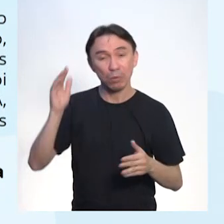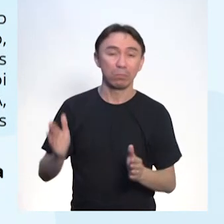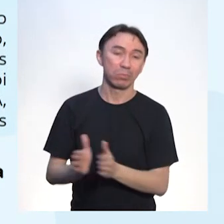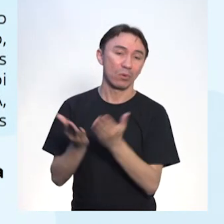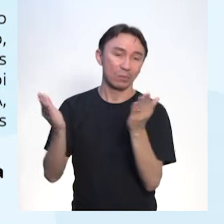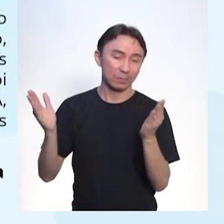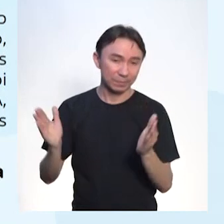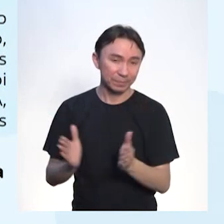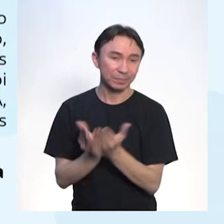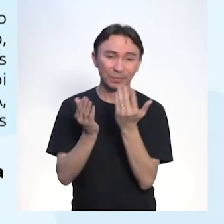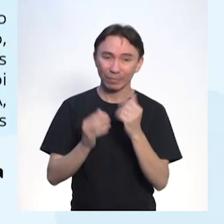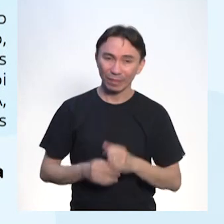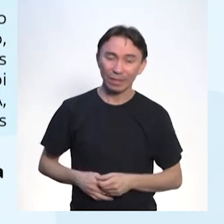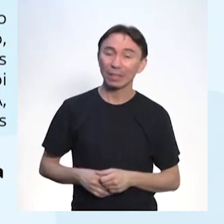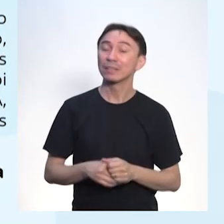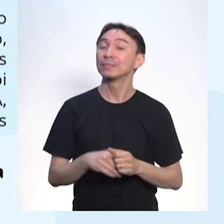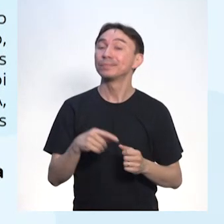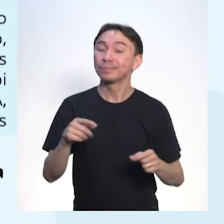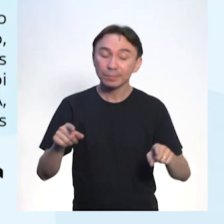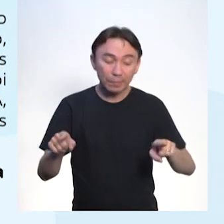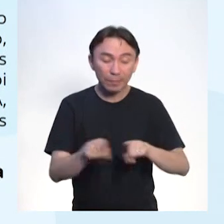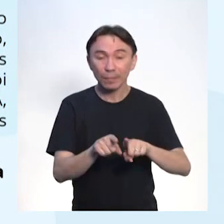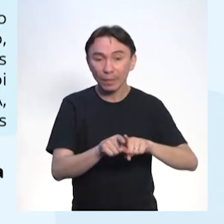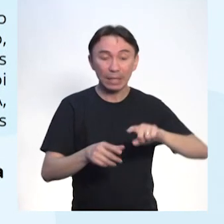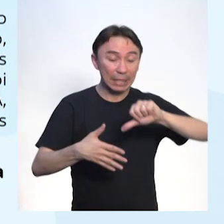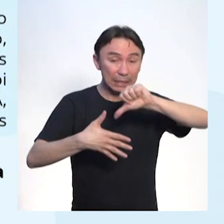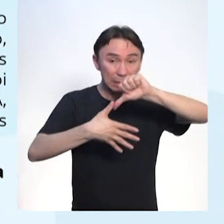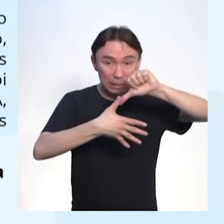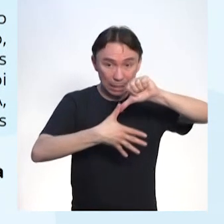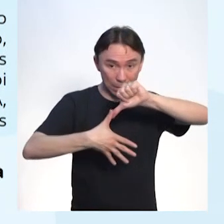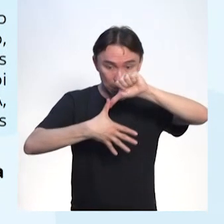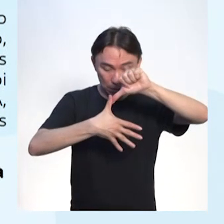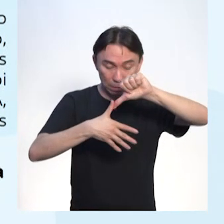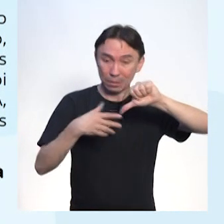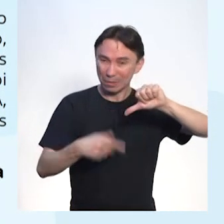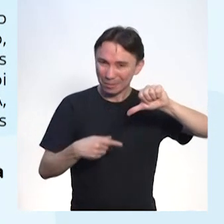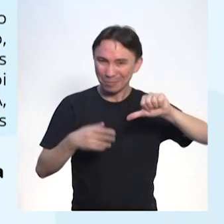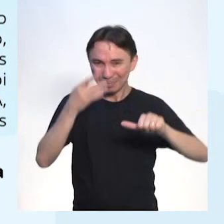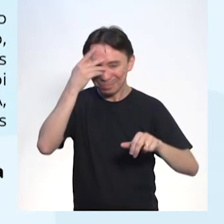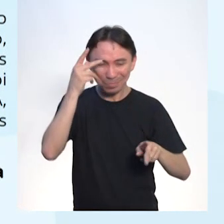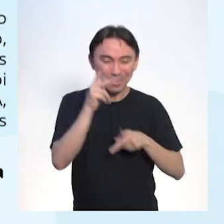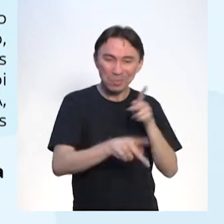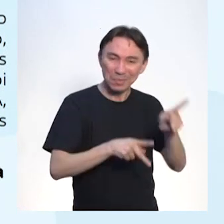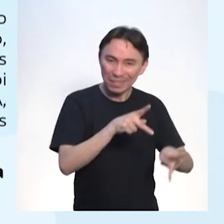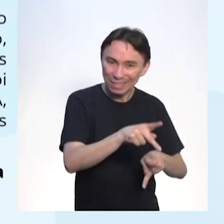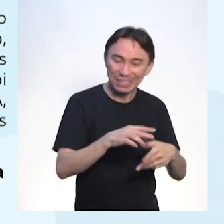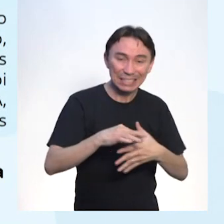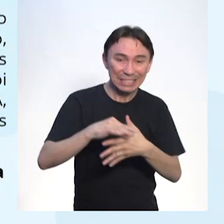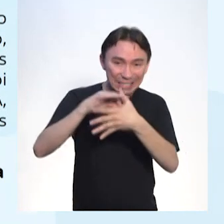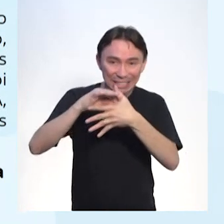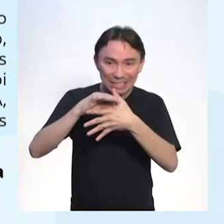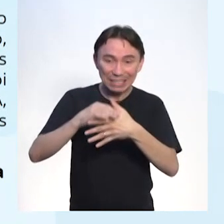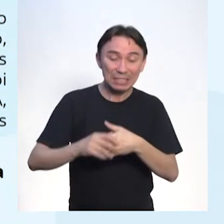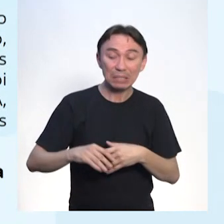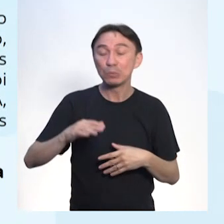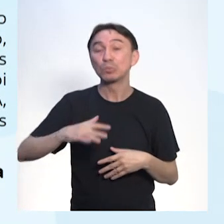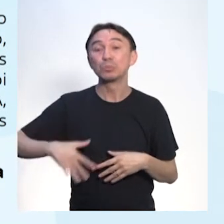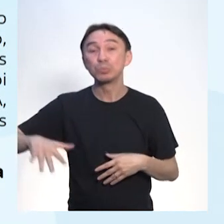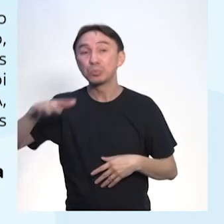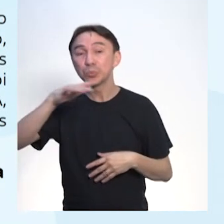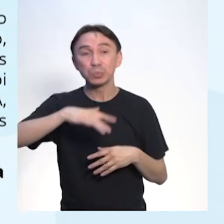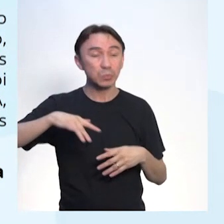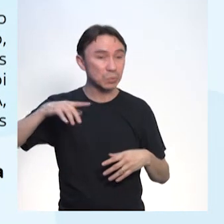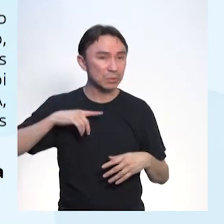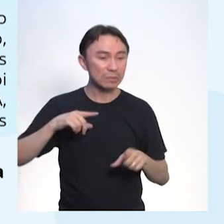lideranças populistas na América Latina foi interpretada pelas elites industriais e agrárias, assim como